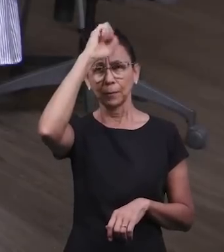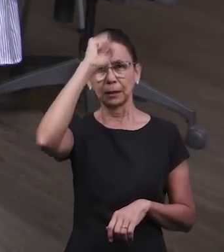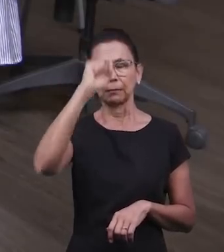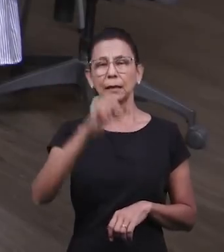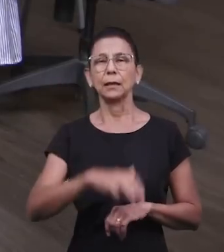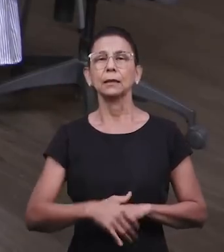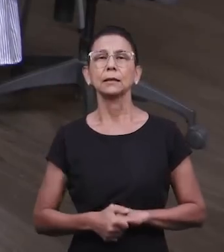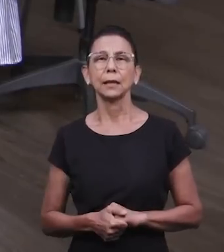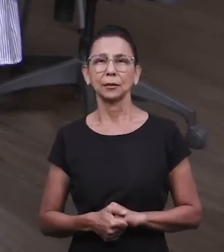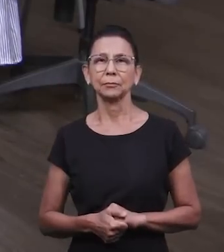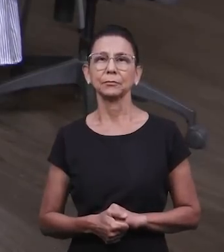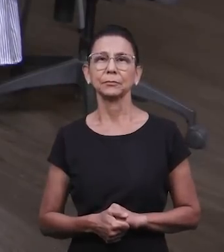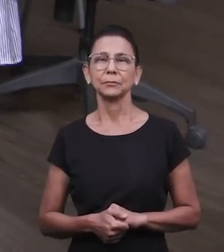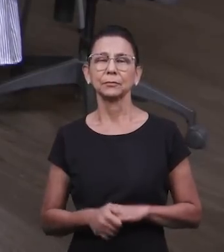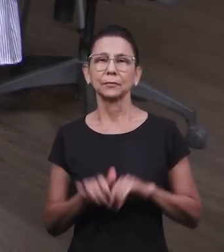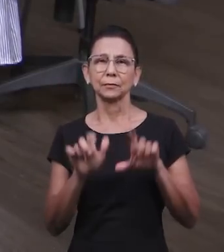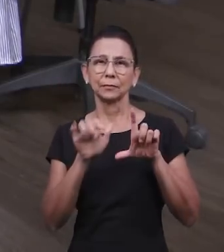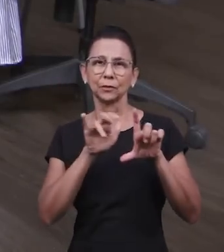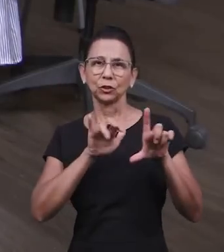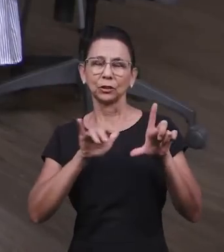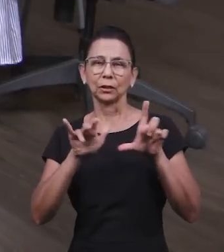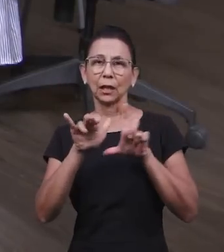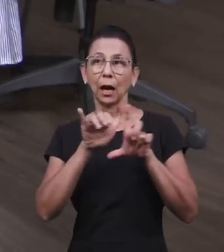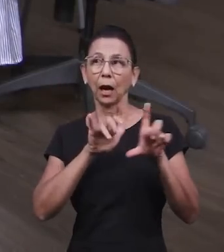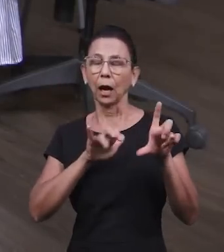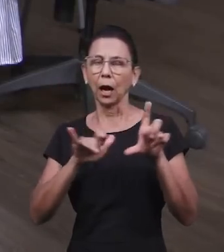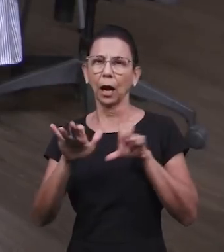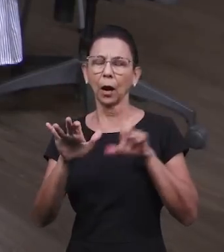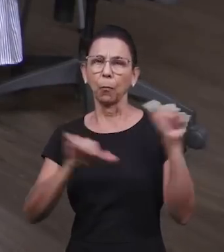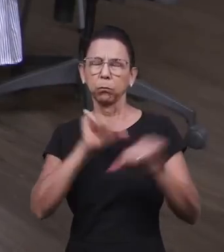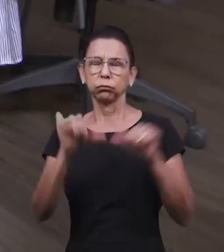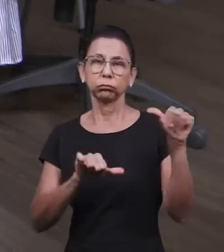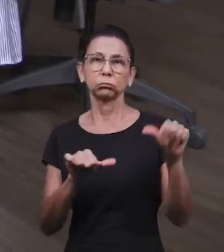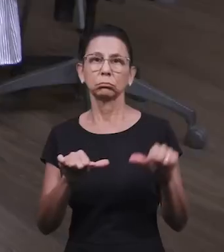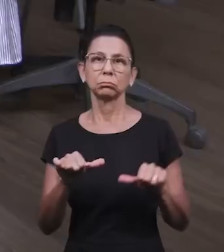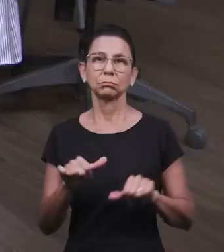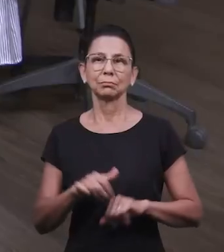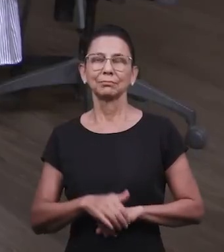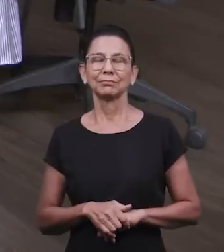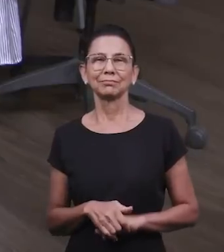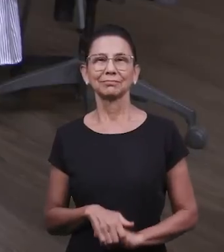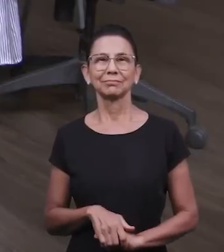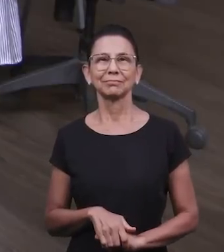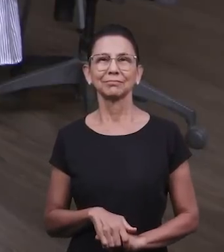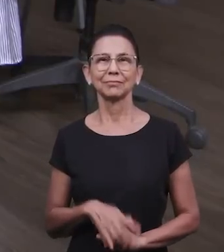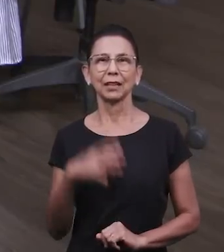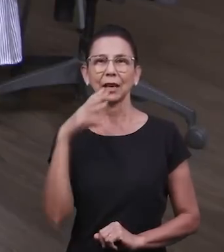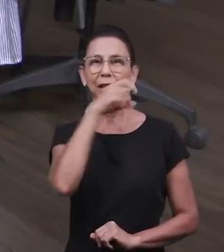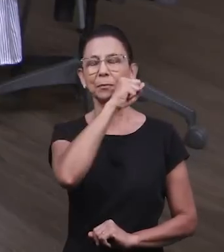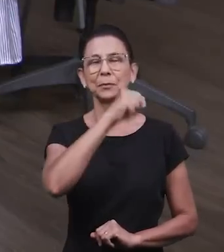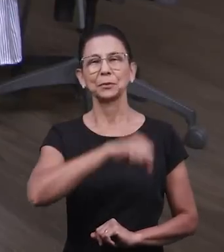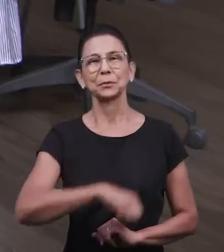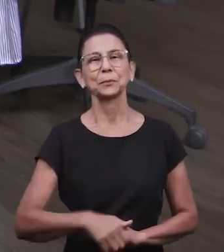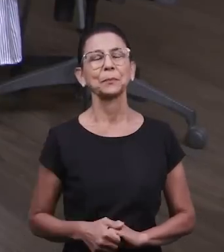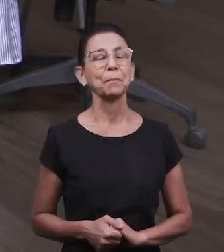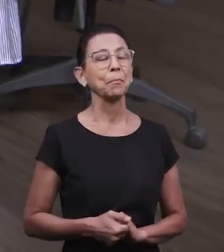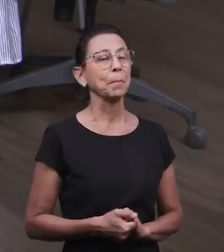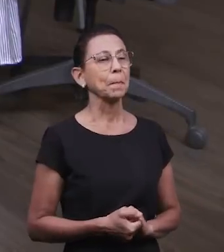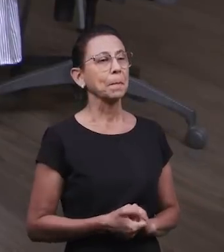grandes desafios, que é a mudança rápida de todas as coisas. Mas, Andréia, fala um pouquinho aí sobre o